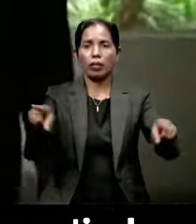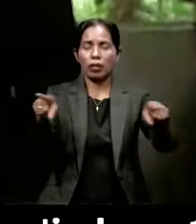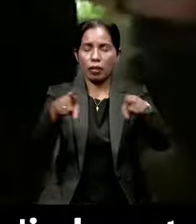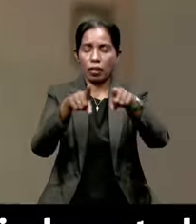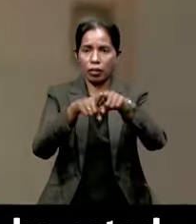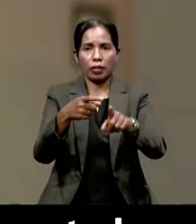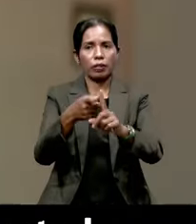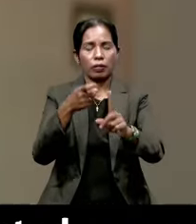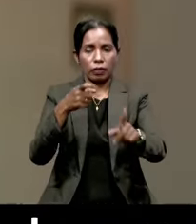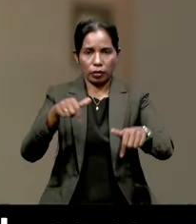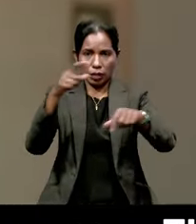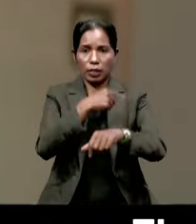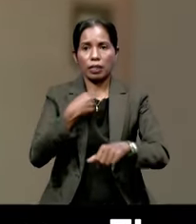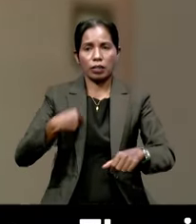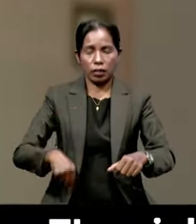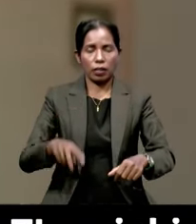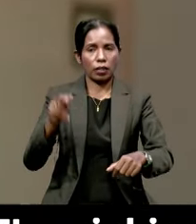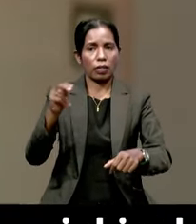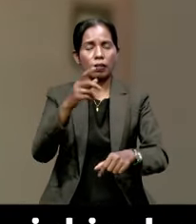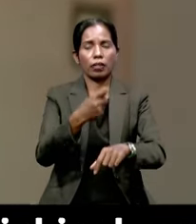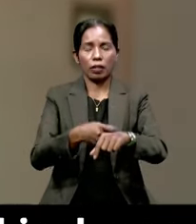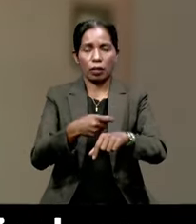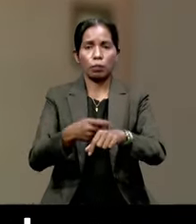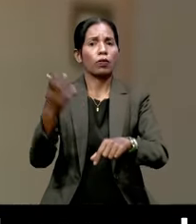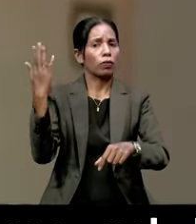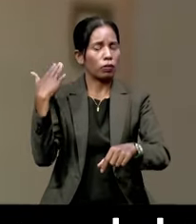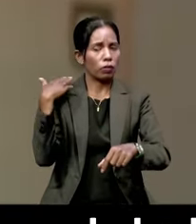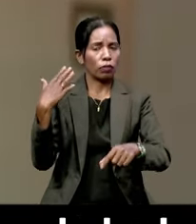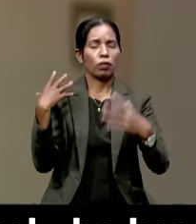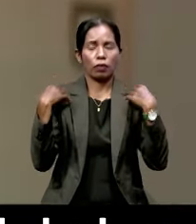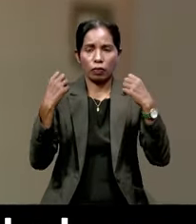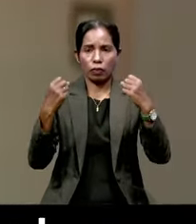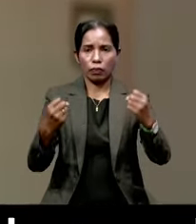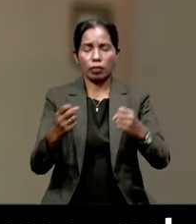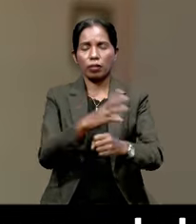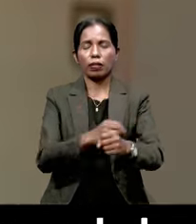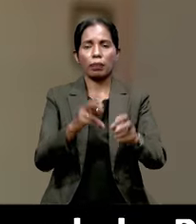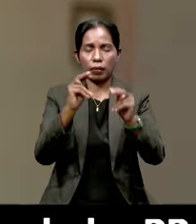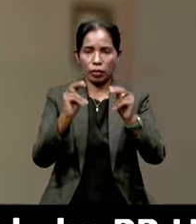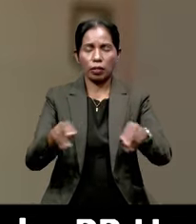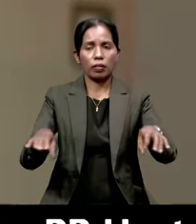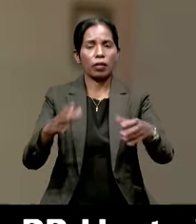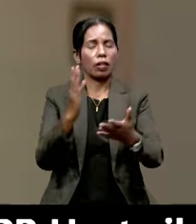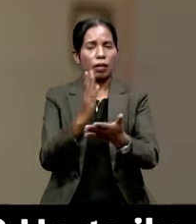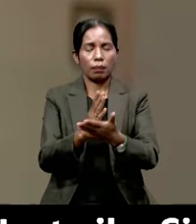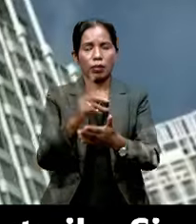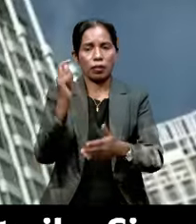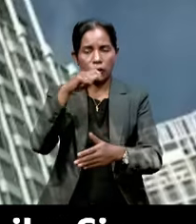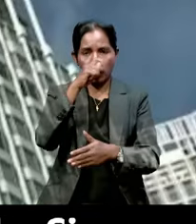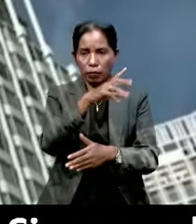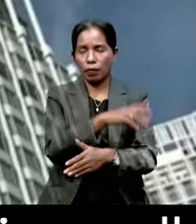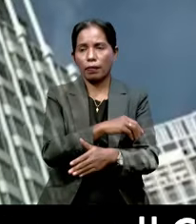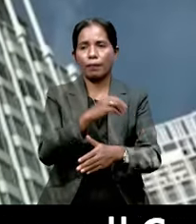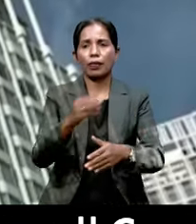integrado russo território chinanian desde tempo antigo, no força externa se precisa para que as ameaças Taiwan não